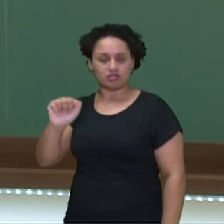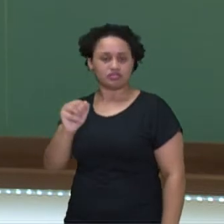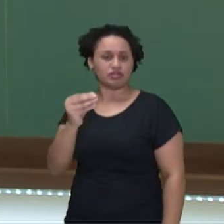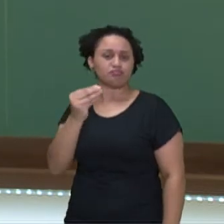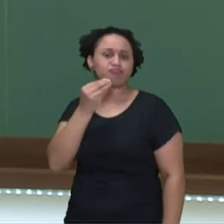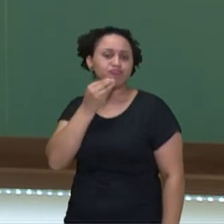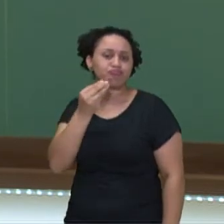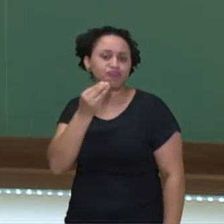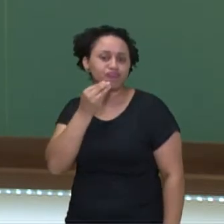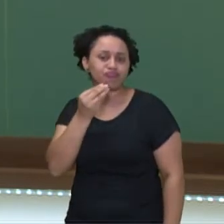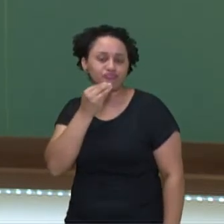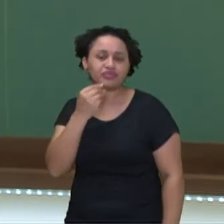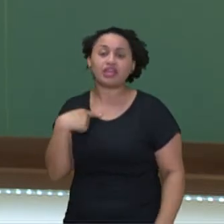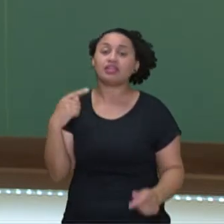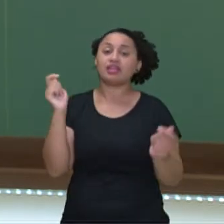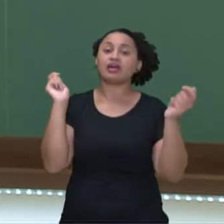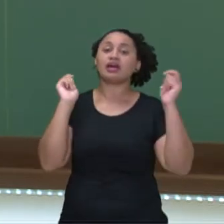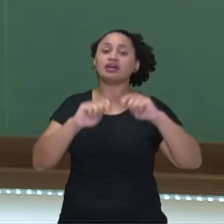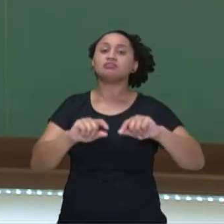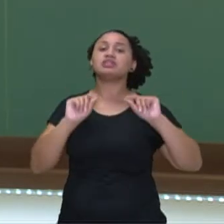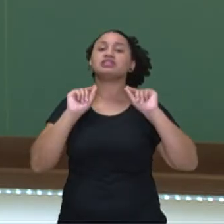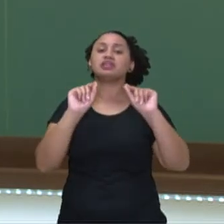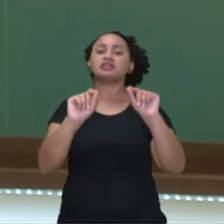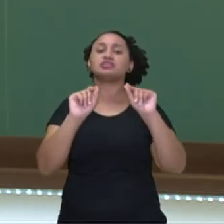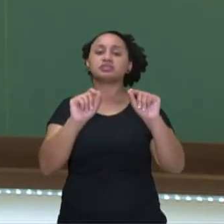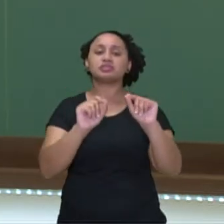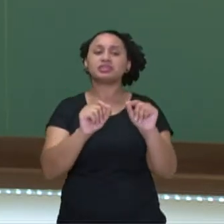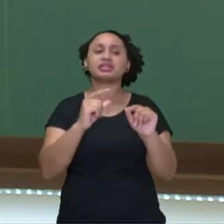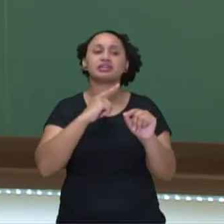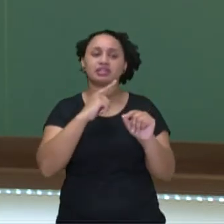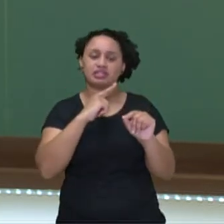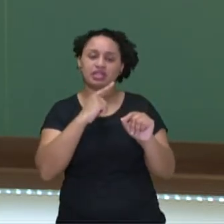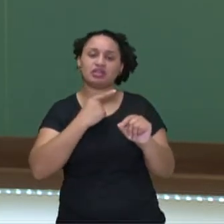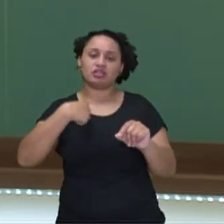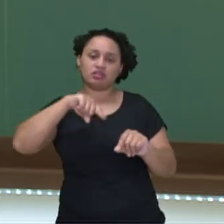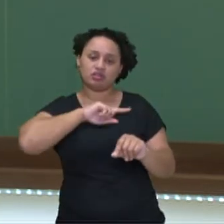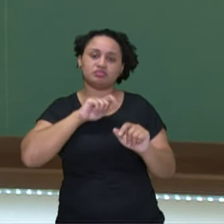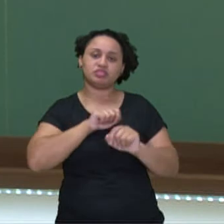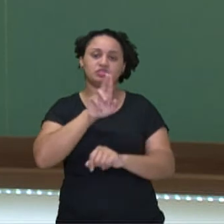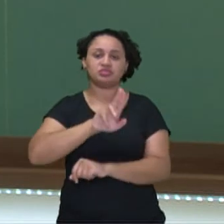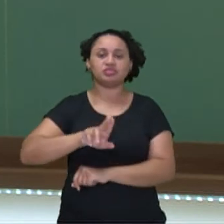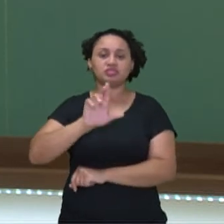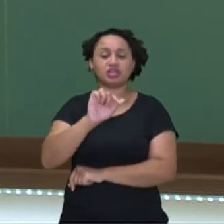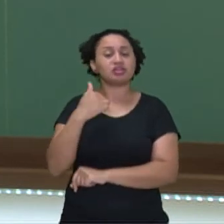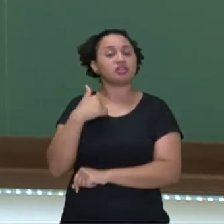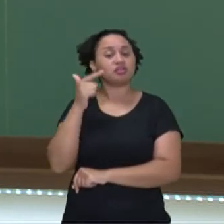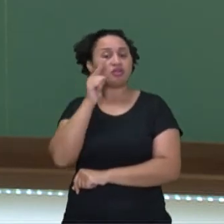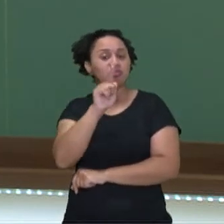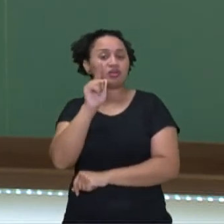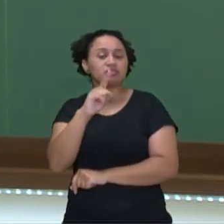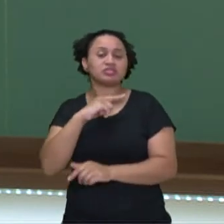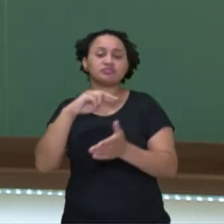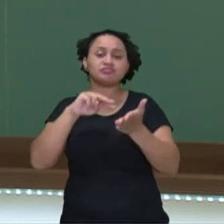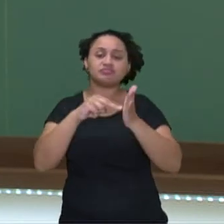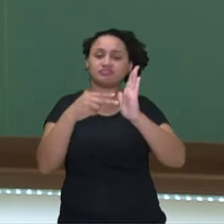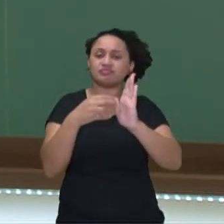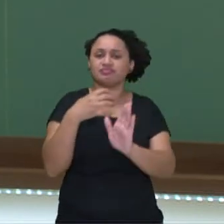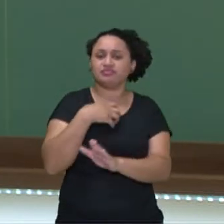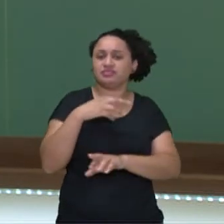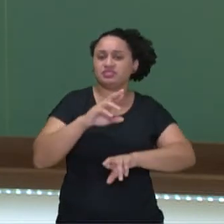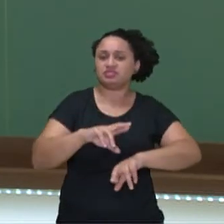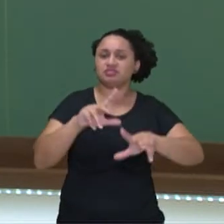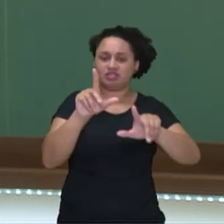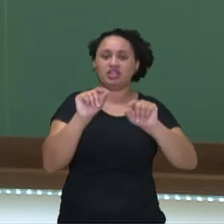essa capacidade, esse instrumento que nós podemos utilizar para dar mais sentido naquilo que